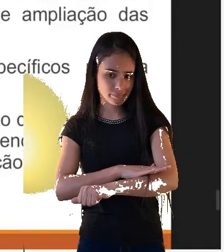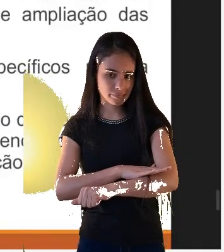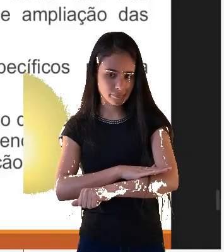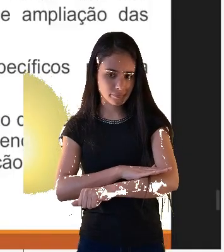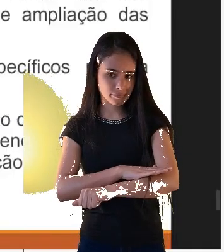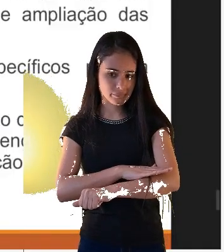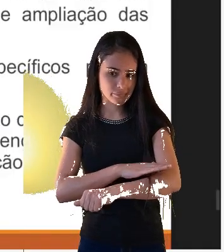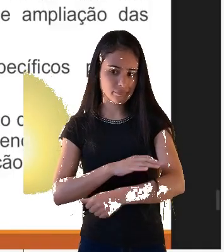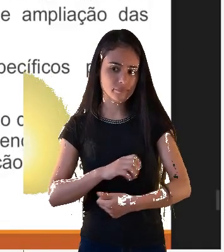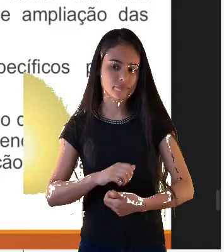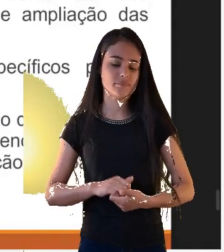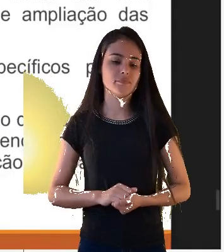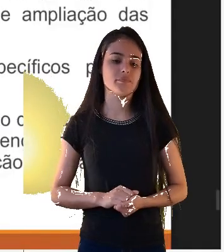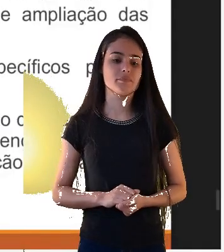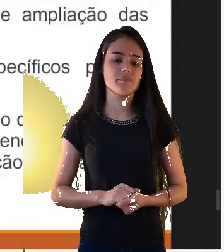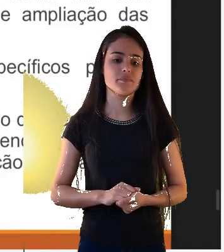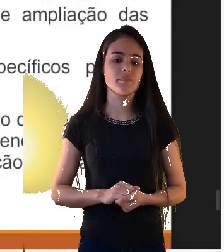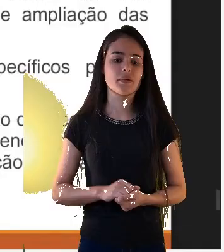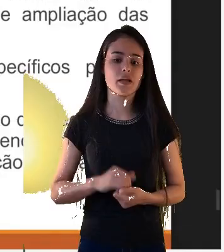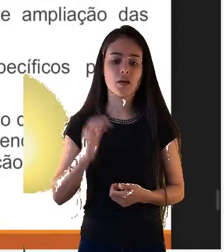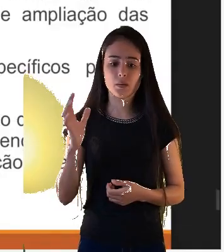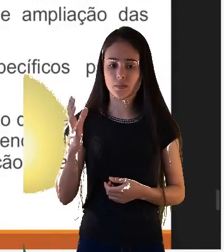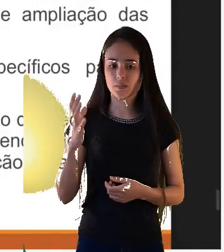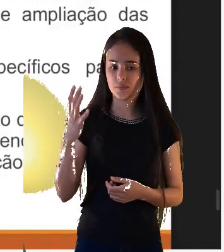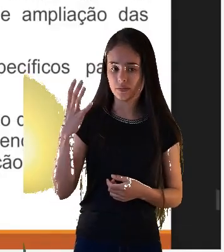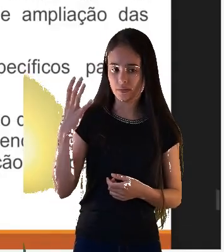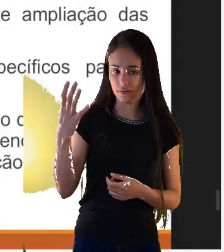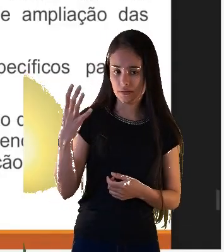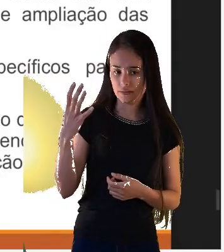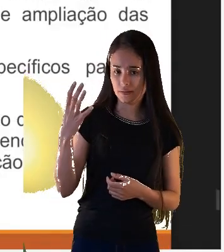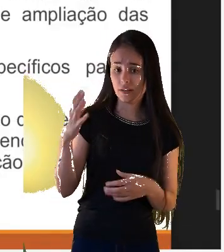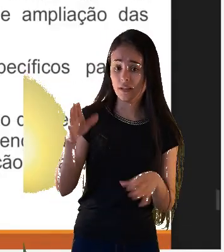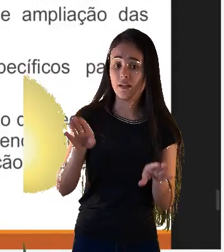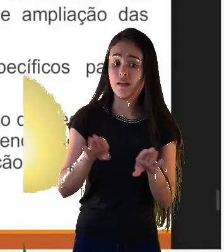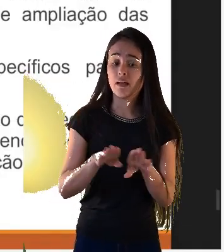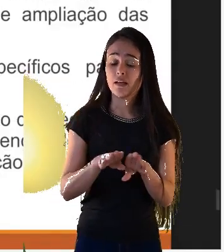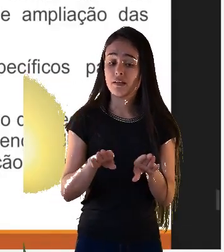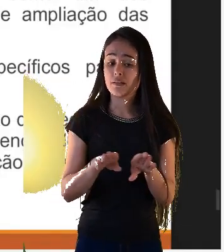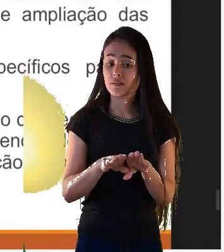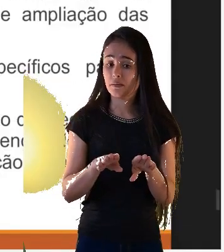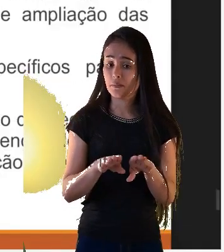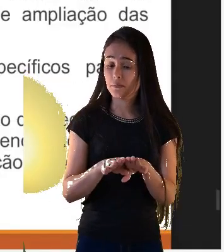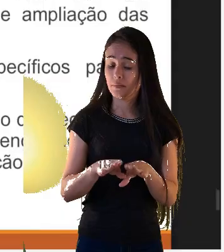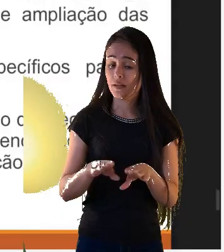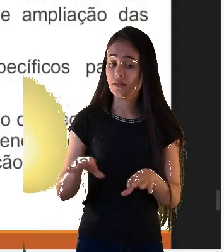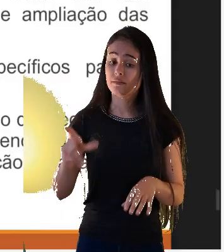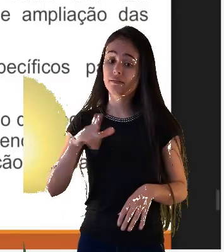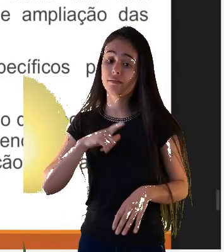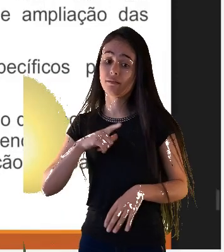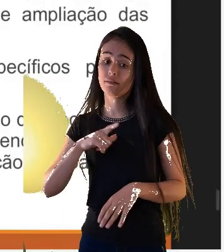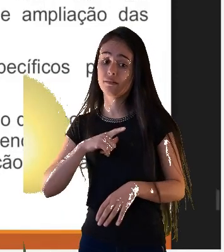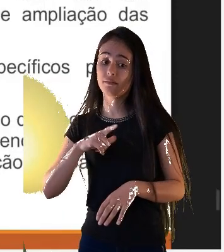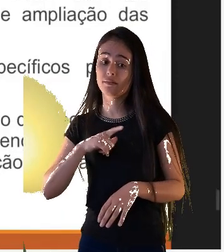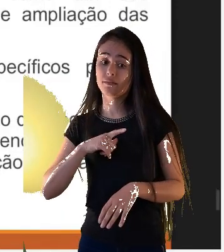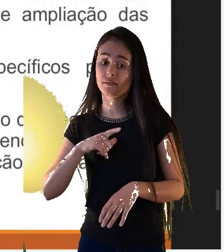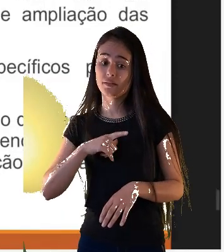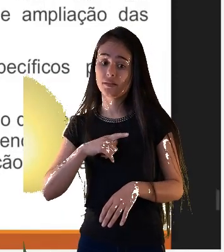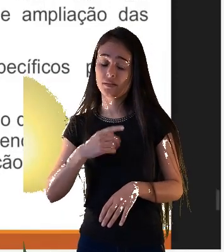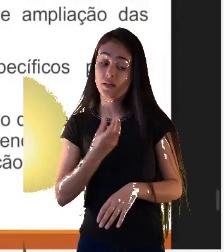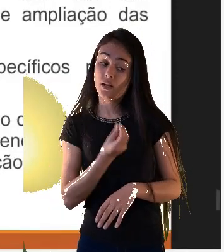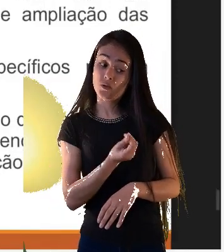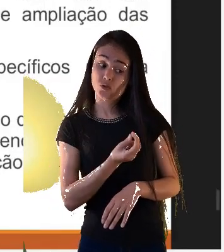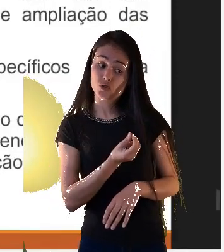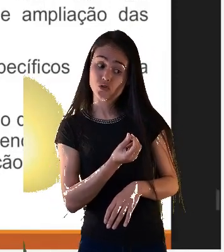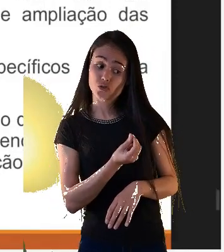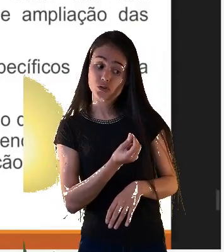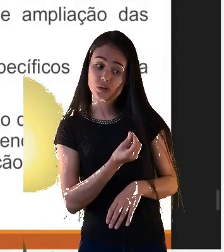de práticas discriminatórias, e também possibilidade de elaboração e implementação de mecanismos e estratégias